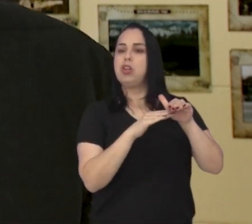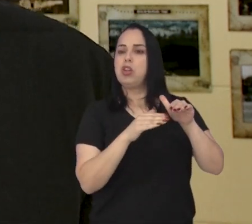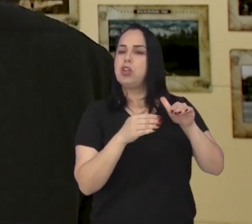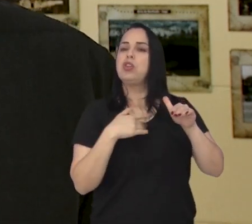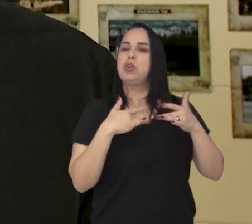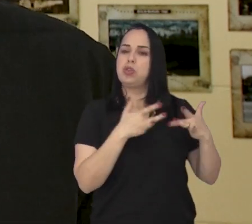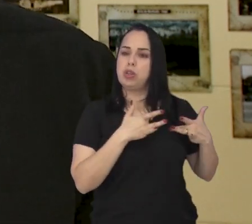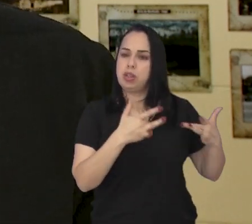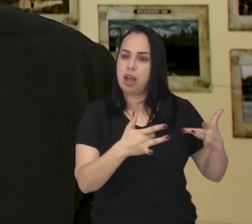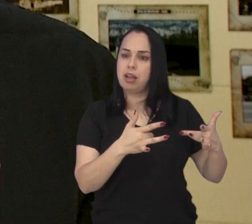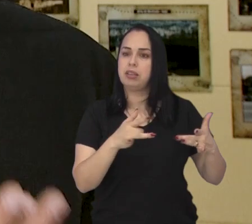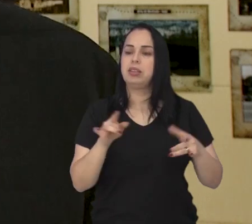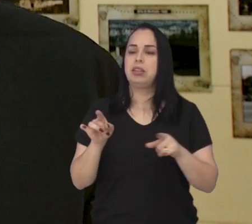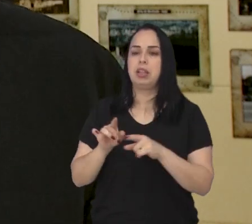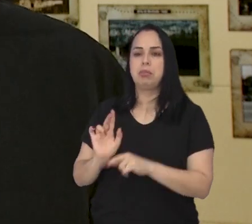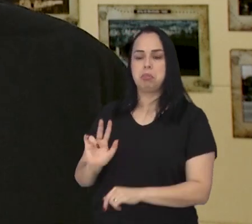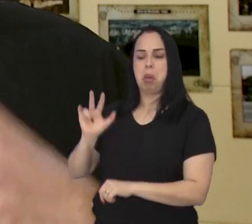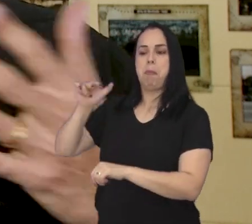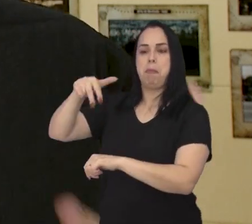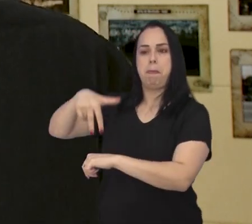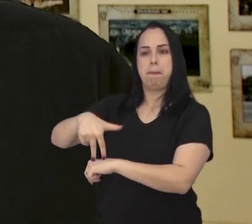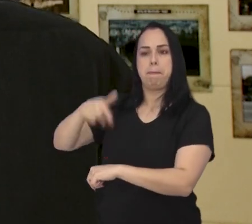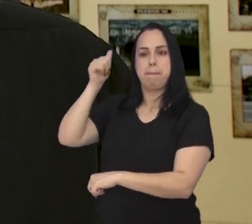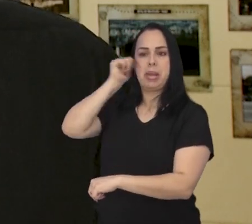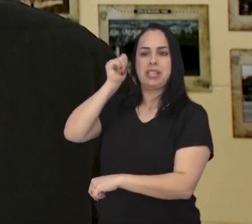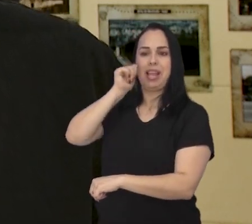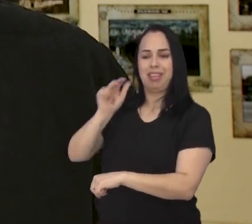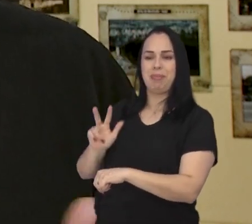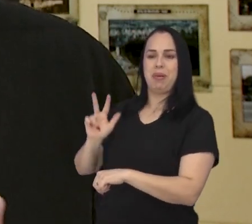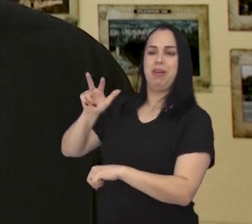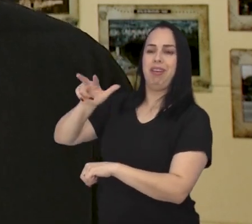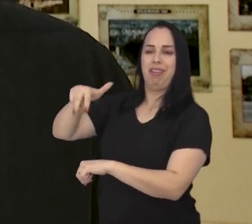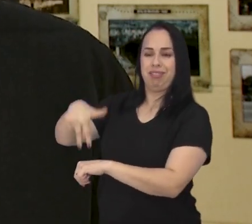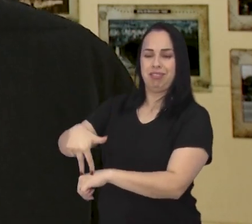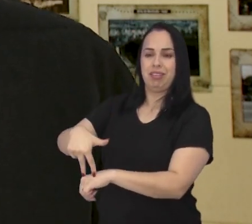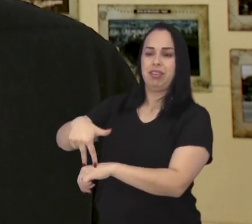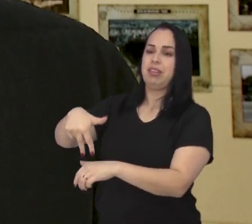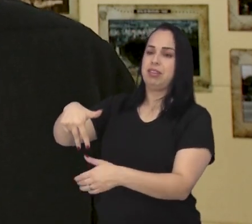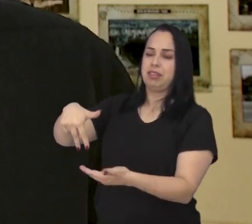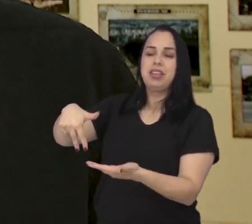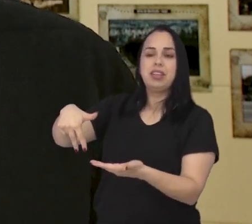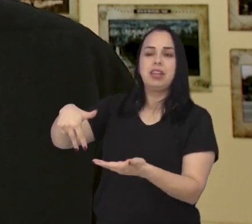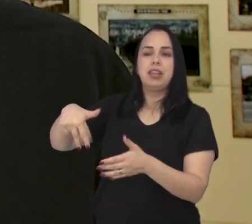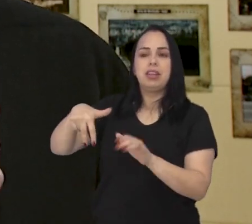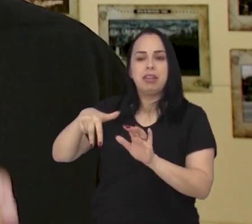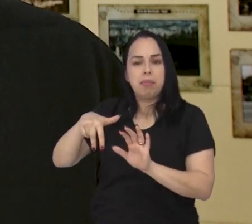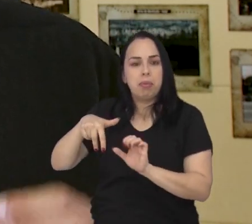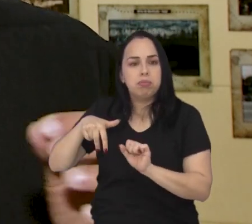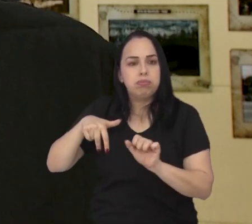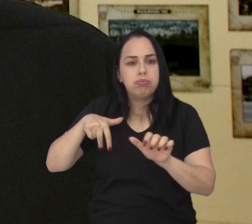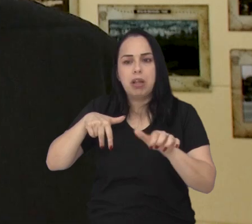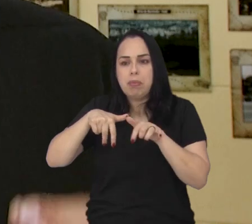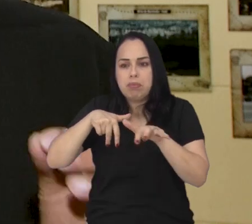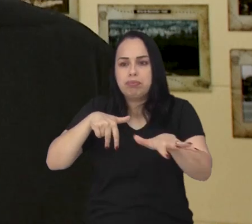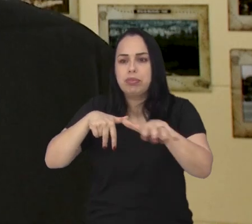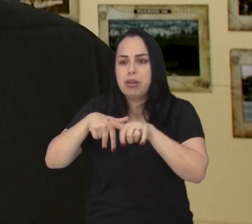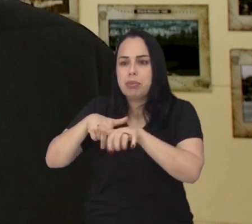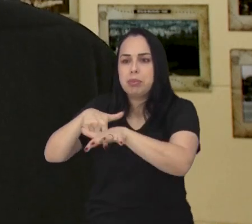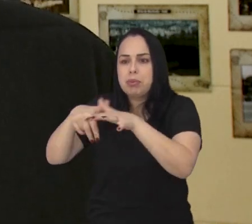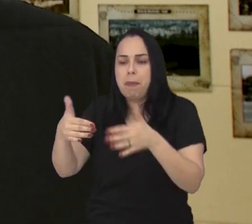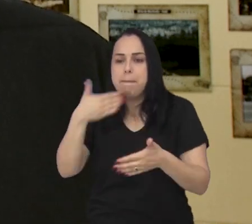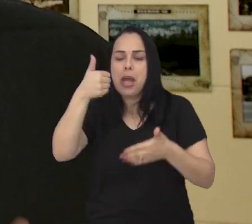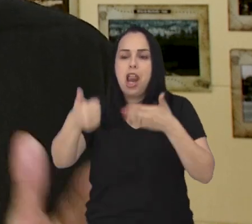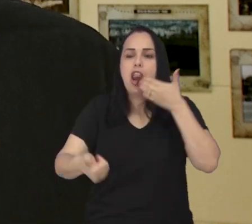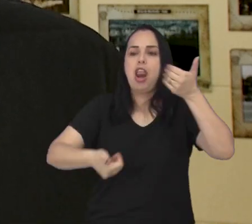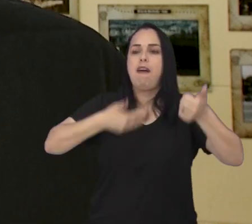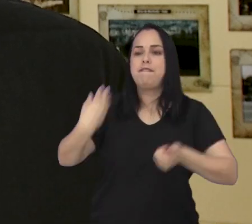partir dessas políticas públicas voltadas à mulher desse empoderamento né dessa autonomia a gente conseguir trazer lá na ponta em cada município que companha